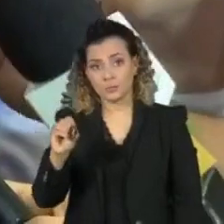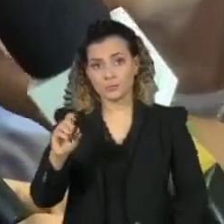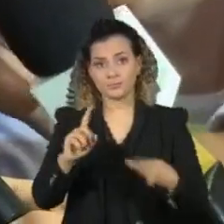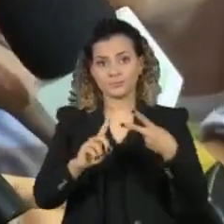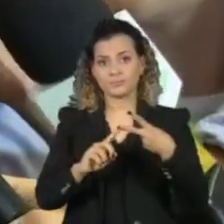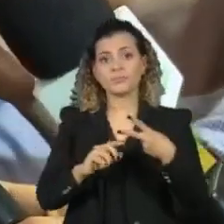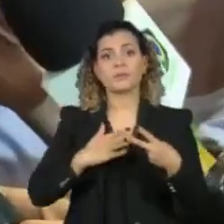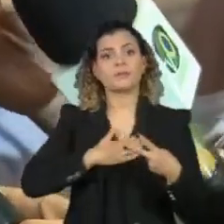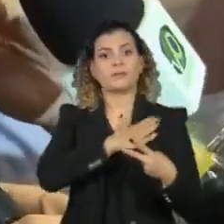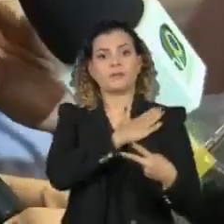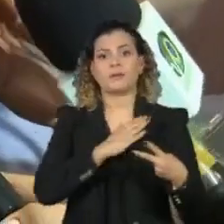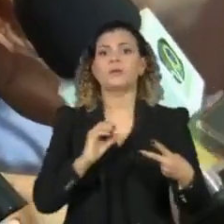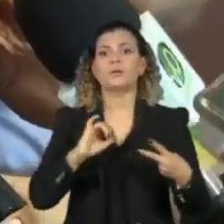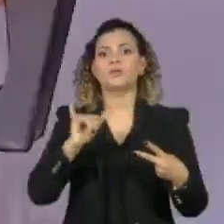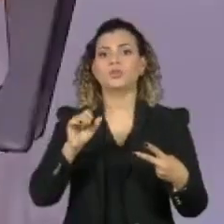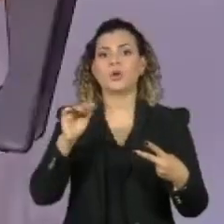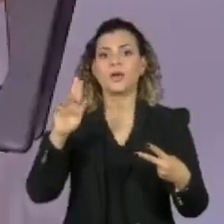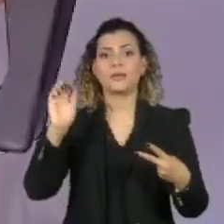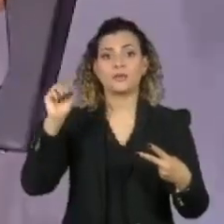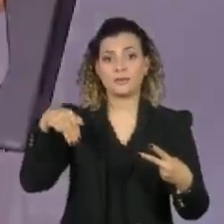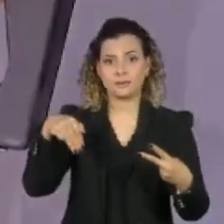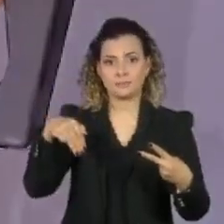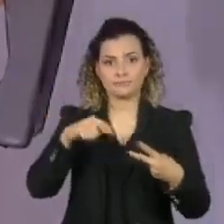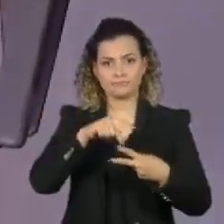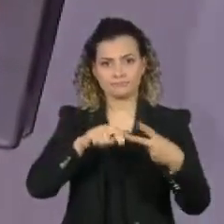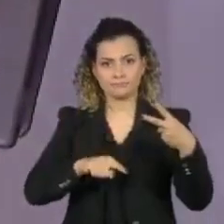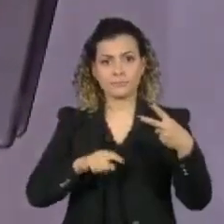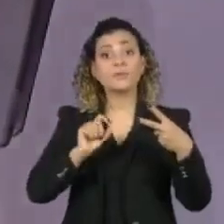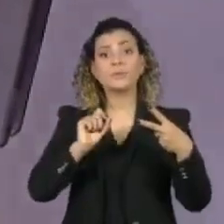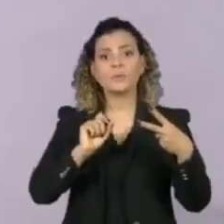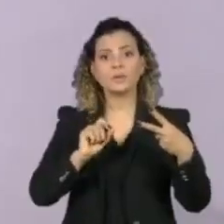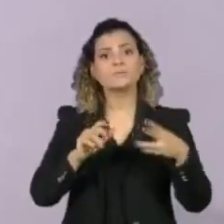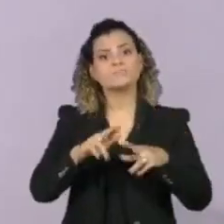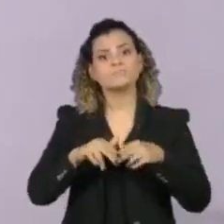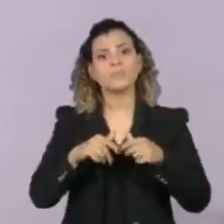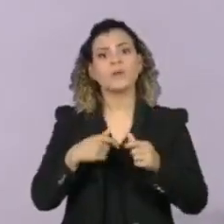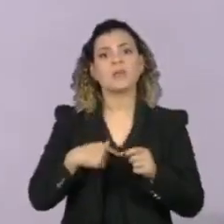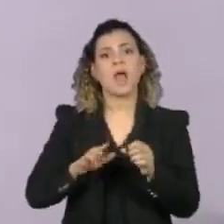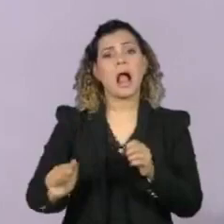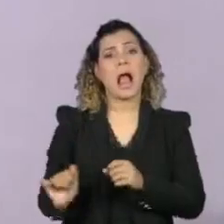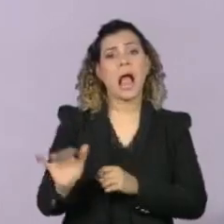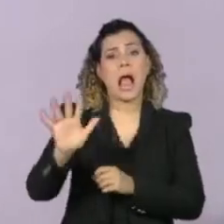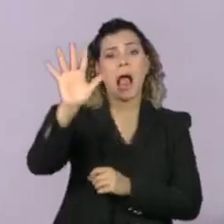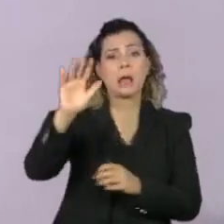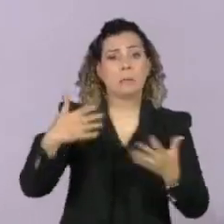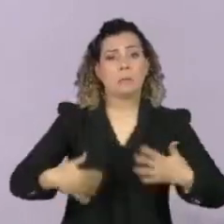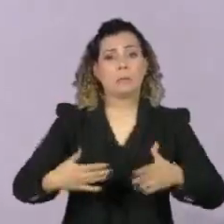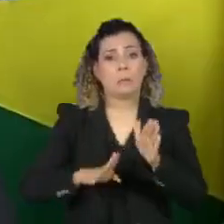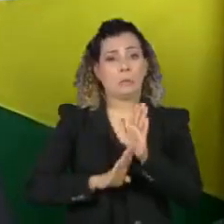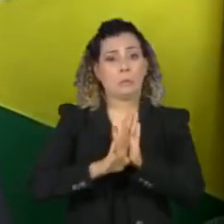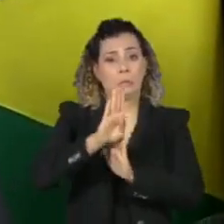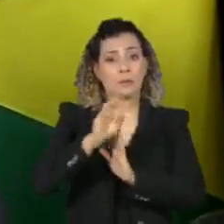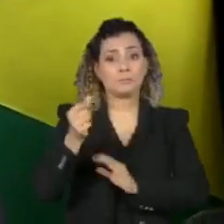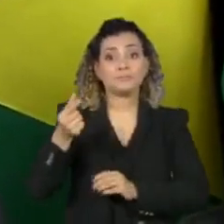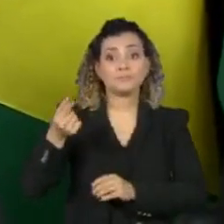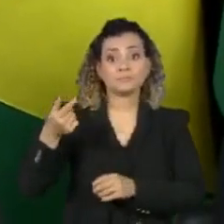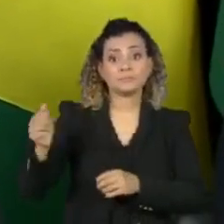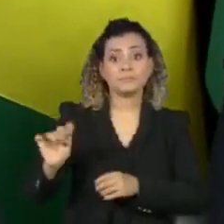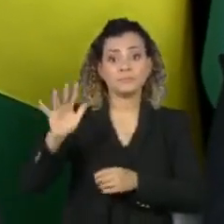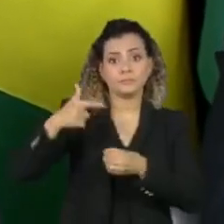e o General Joaquim Silva e Luna todos foram sacrificados por conta da elevação no preço dos combustíveis